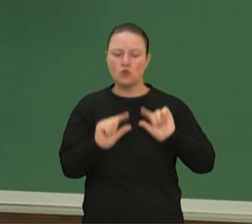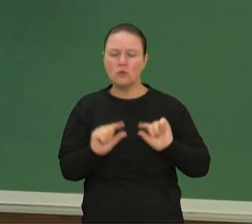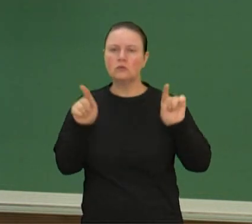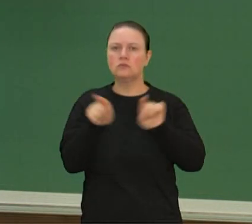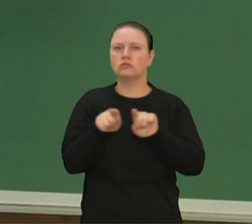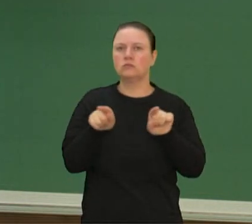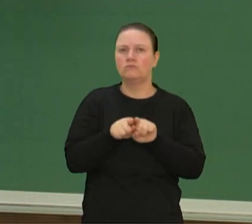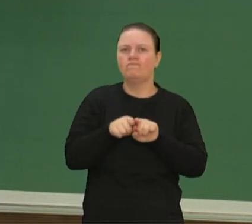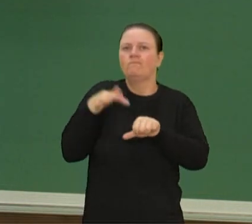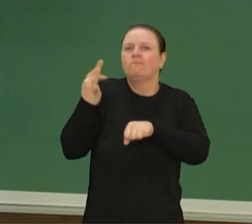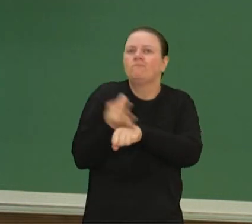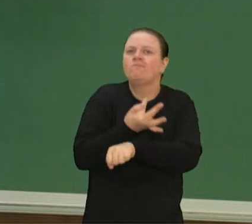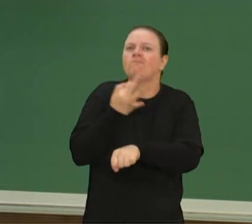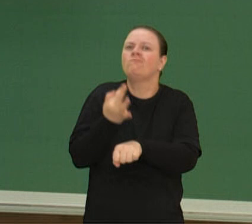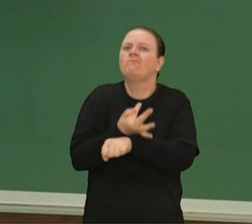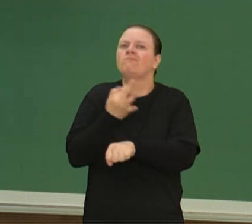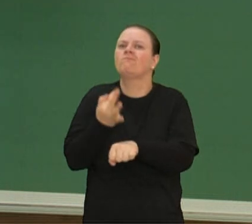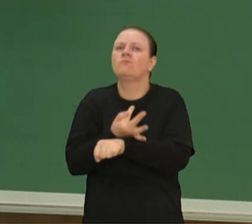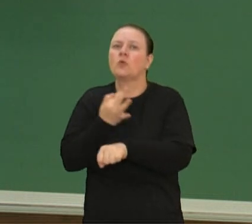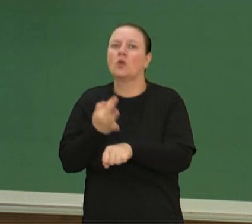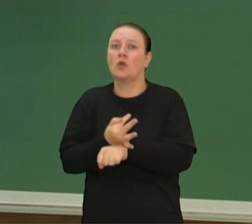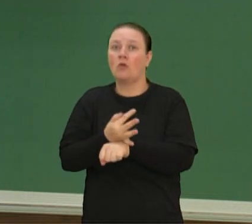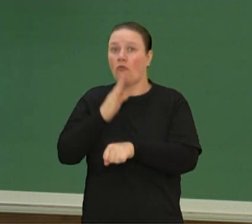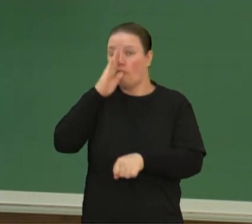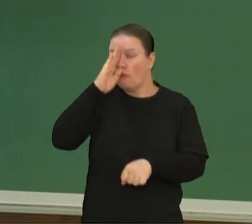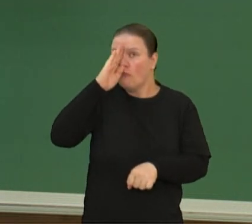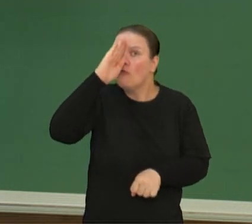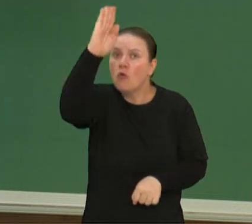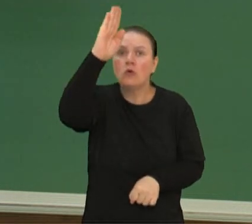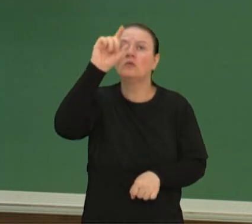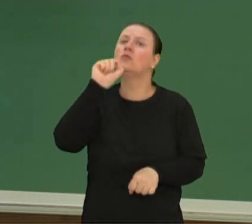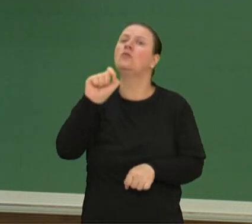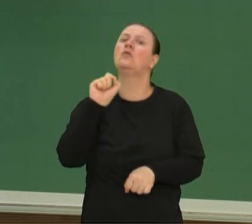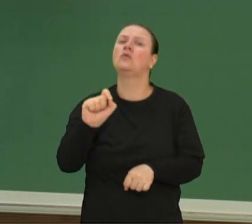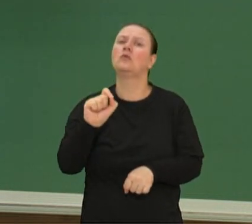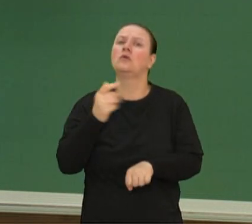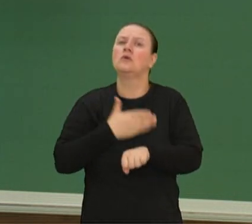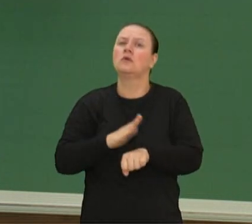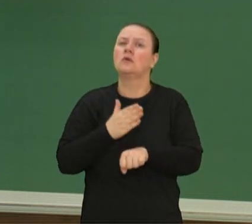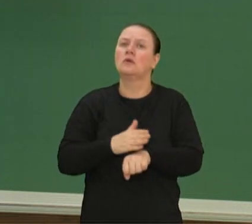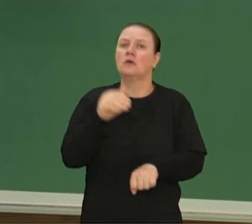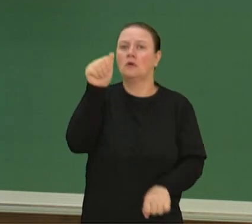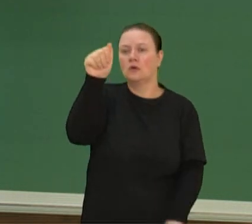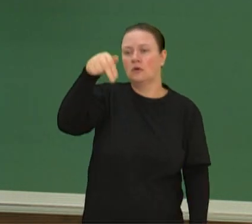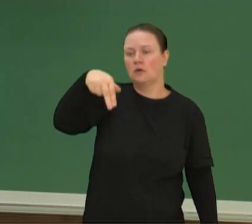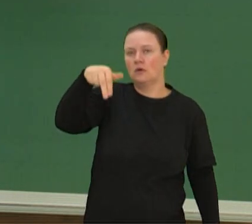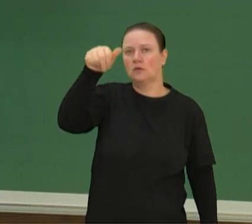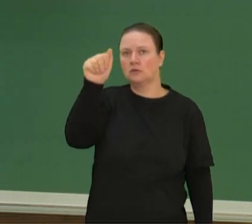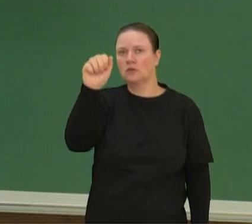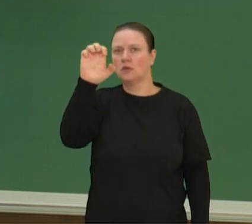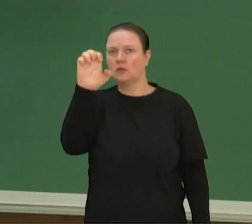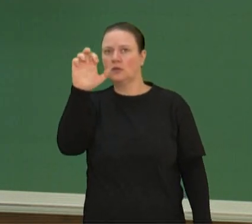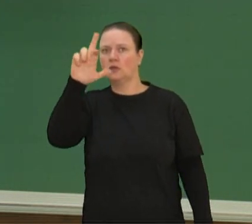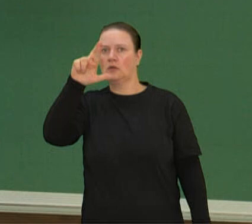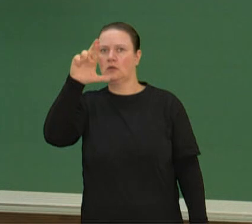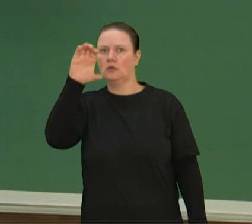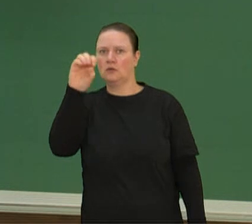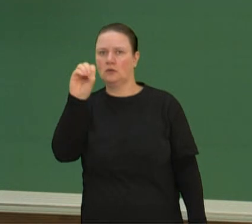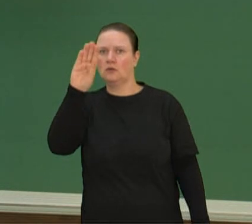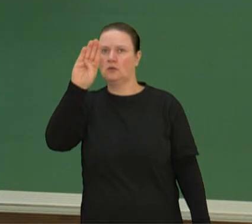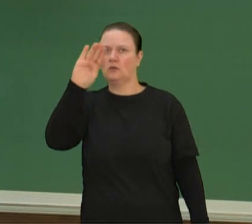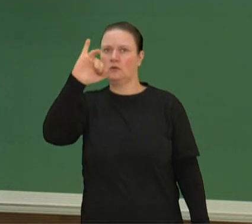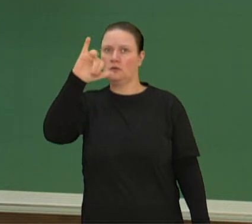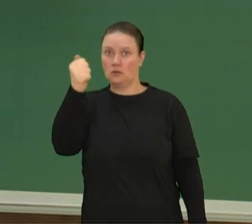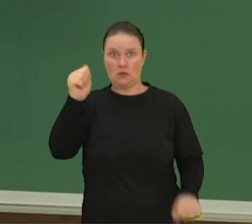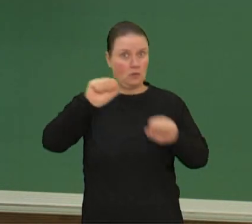a resistência que está predominando no organismo é a resistência anaeróbia. Essa diferença é importante que fique